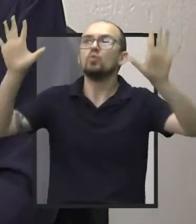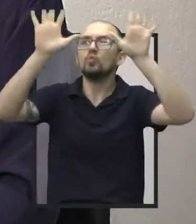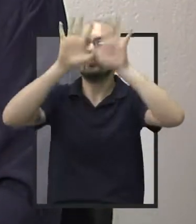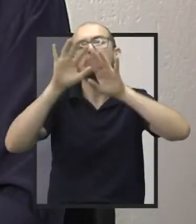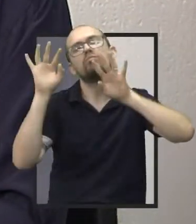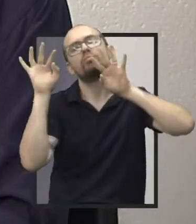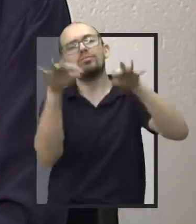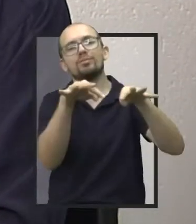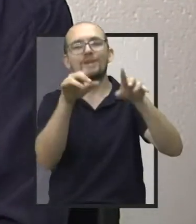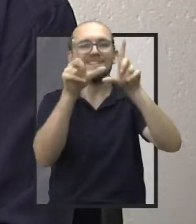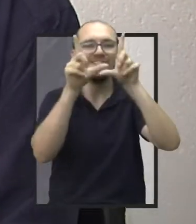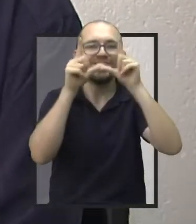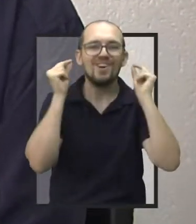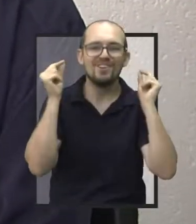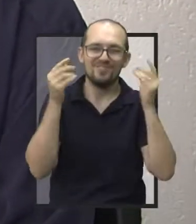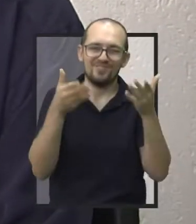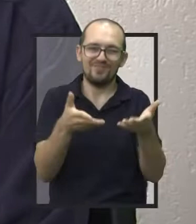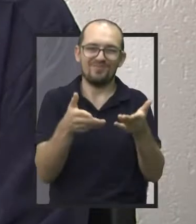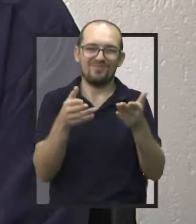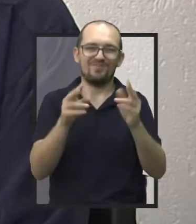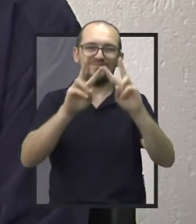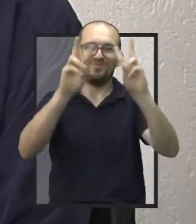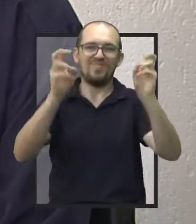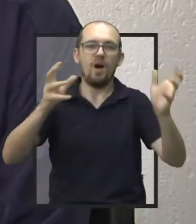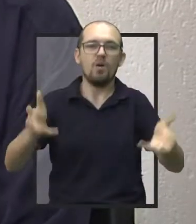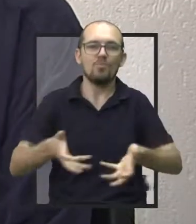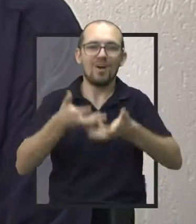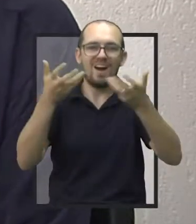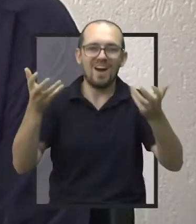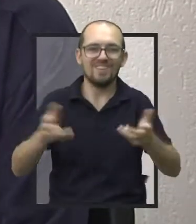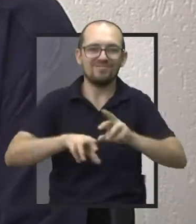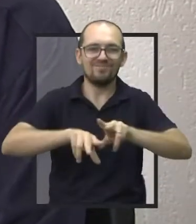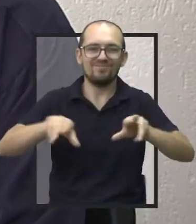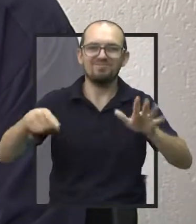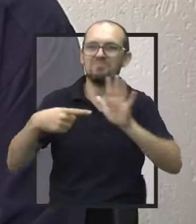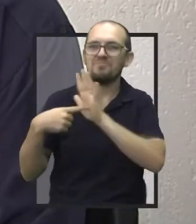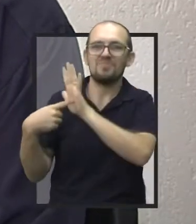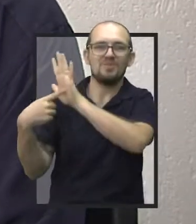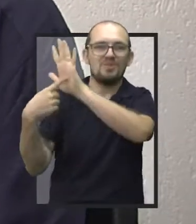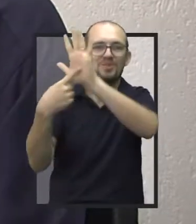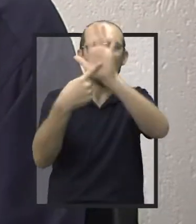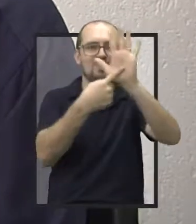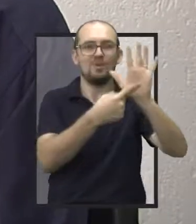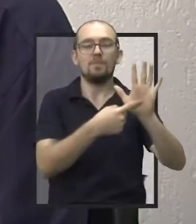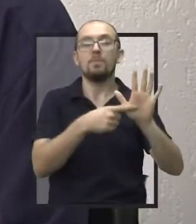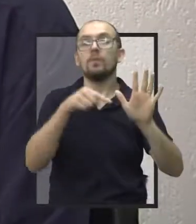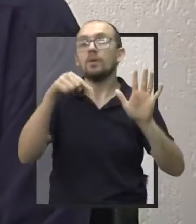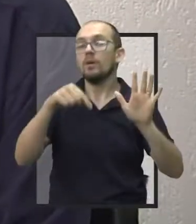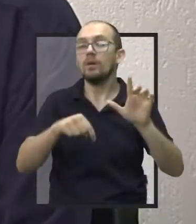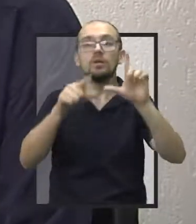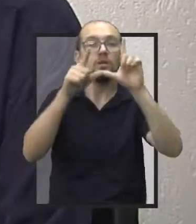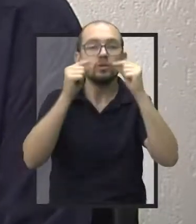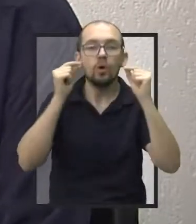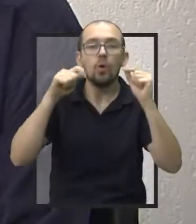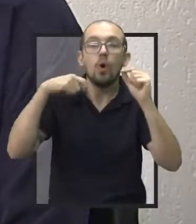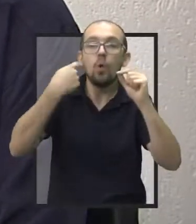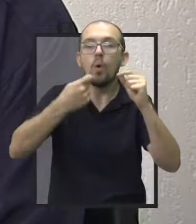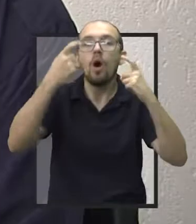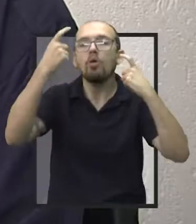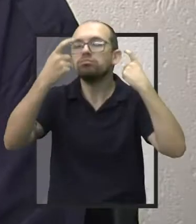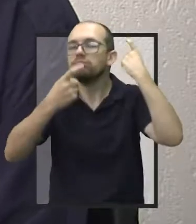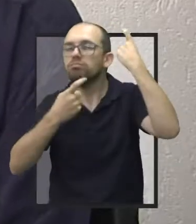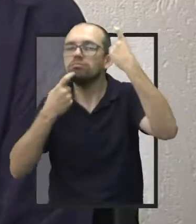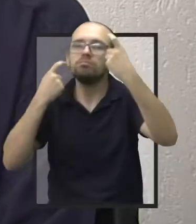cidade jaú saiu aí no cenário estadual como uma cidade que se preocupa também